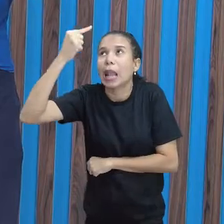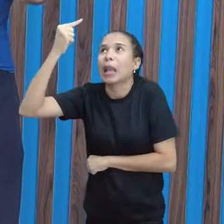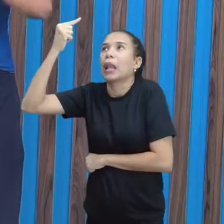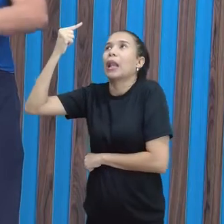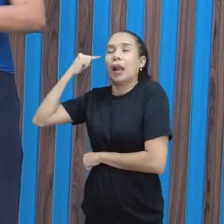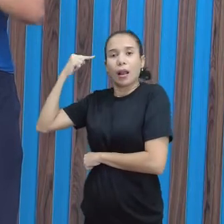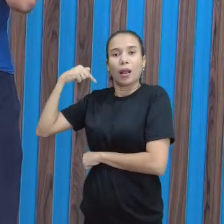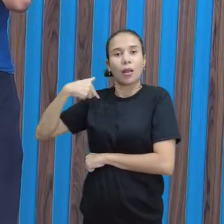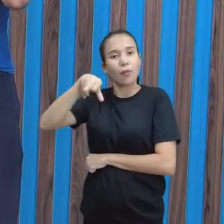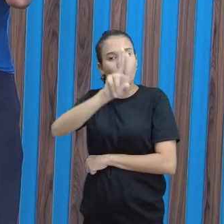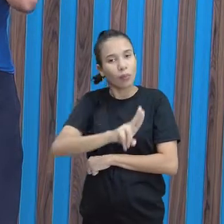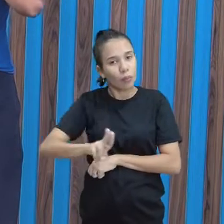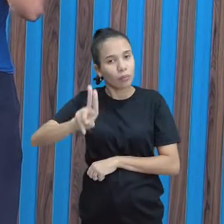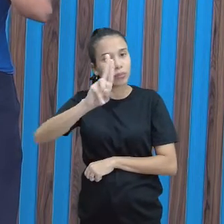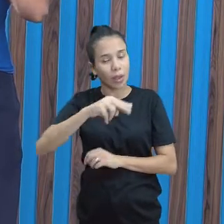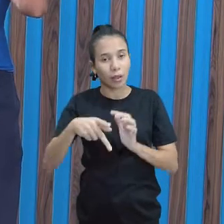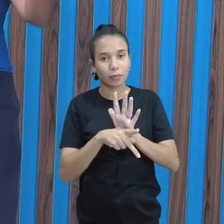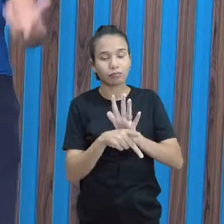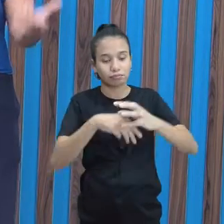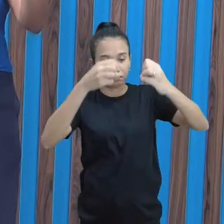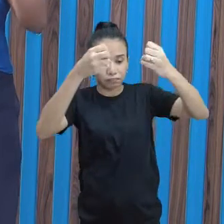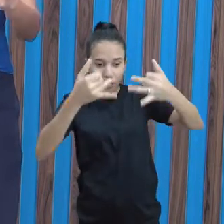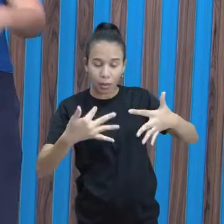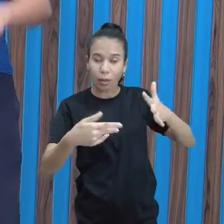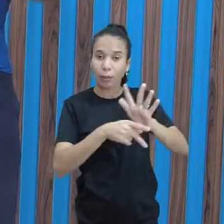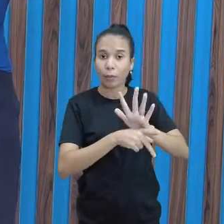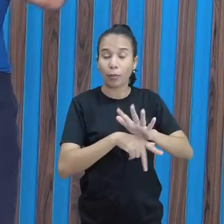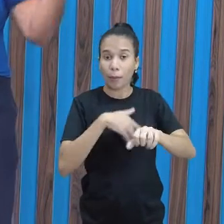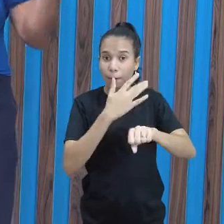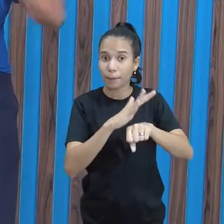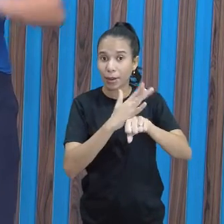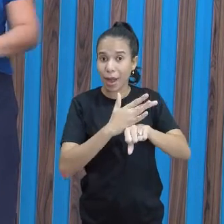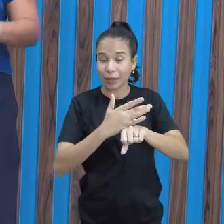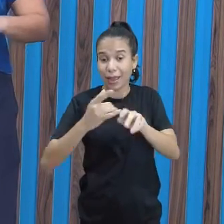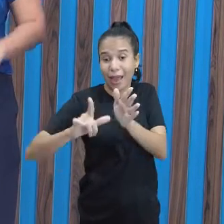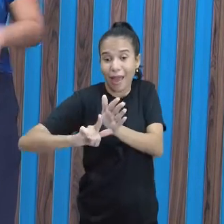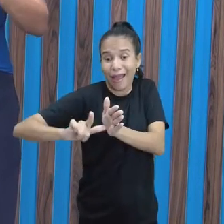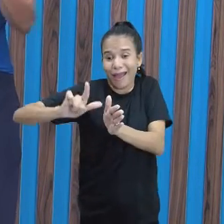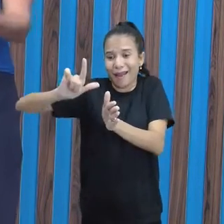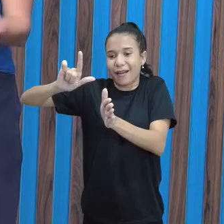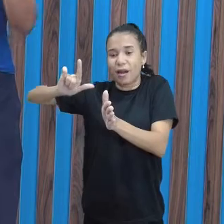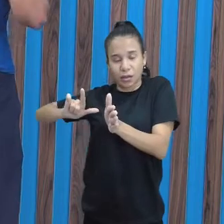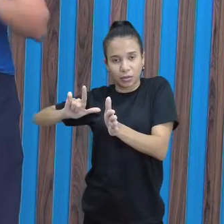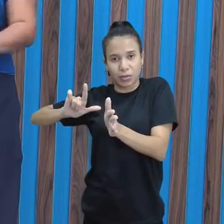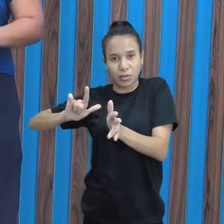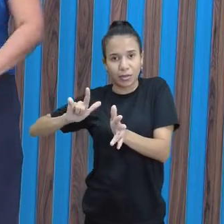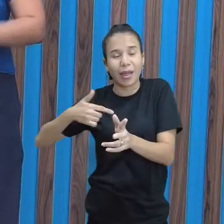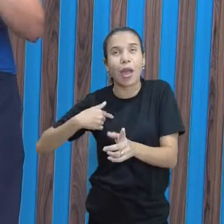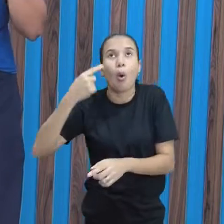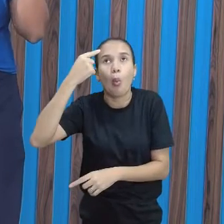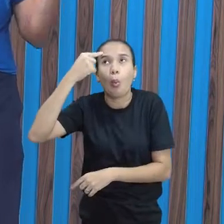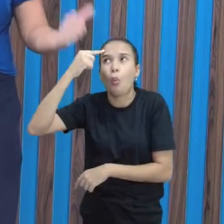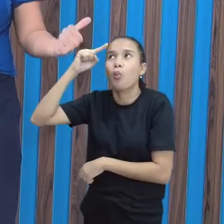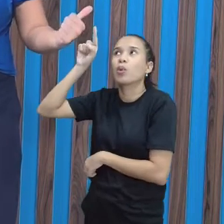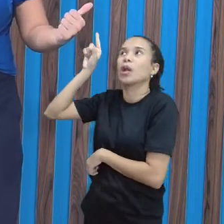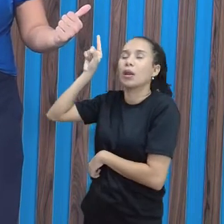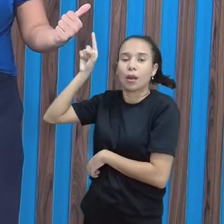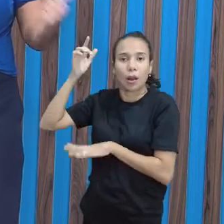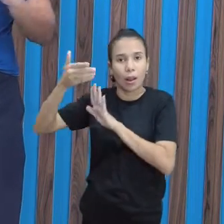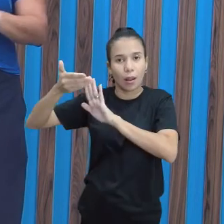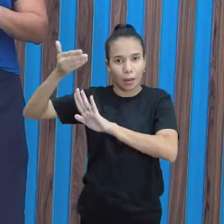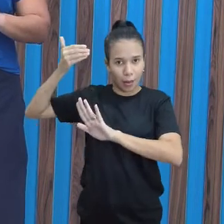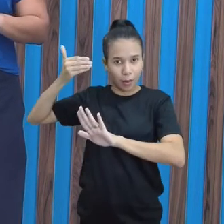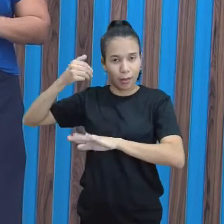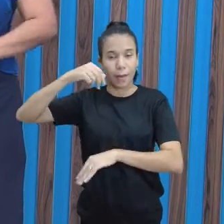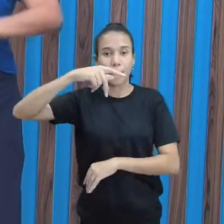estou eu estou relatando um fato anterior à minha fala. E aí, por isso a gente vai usar os tempos do pretérito.